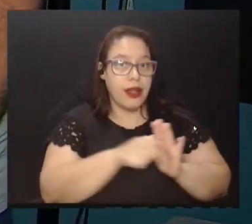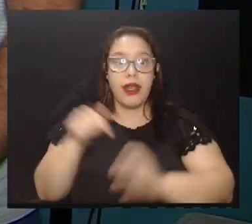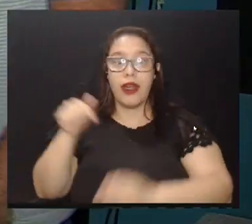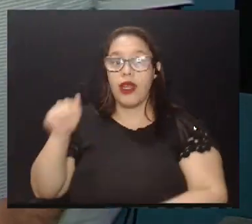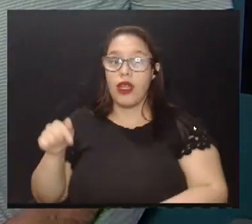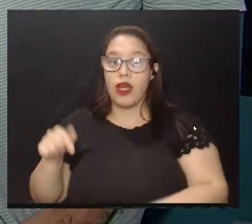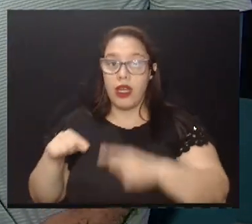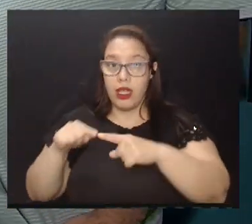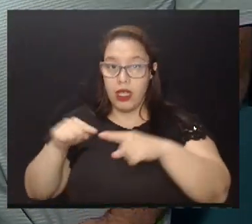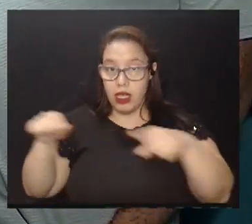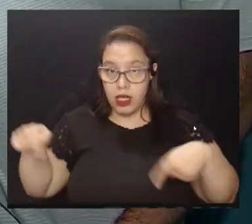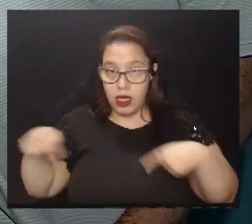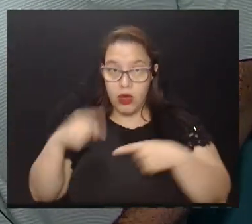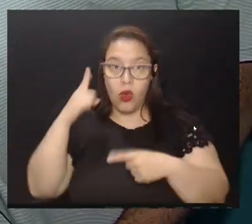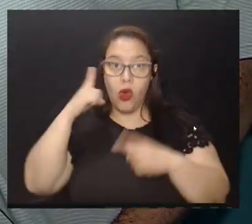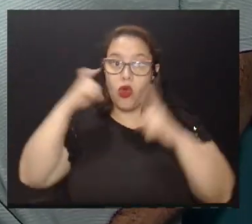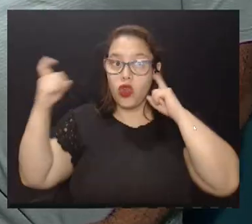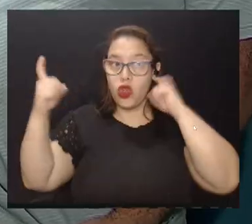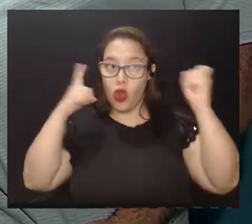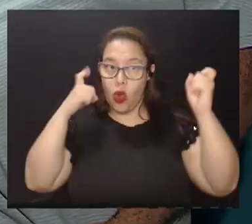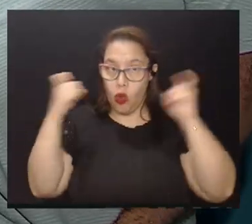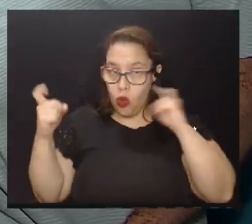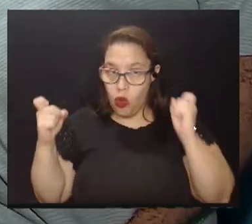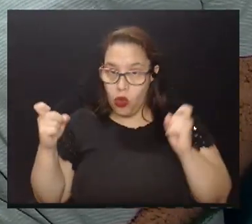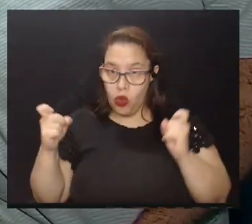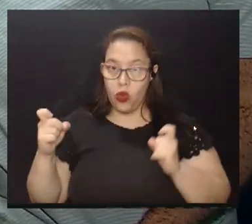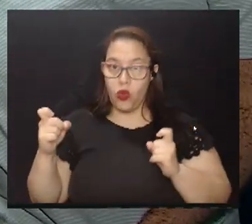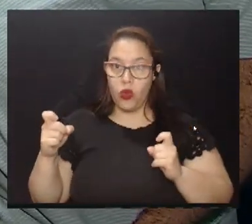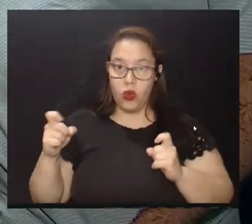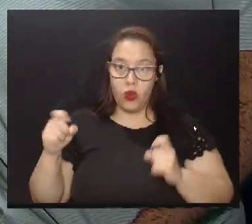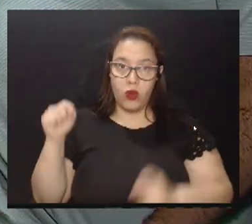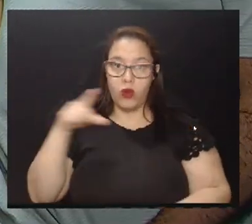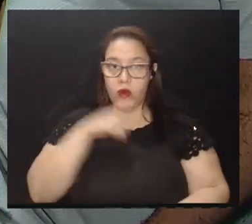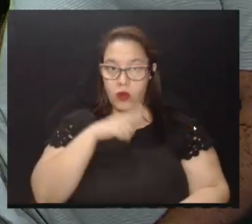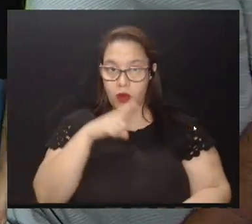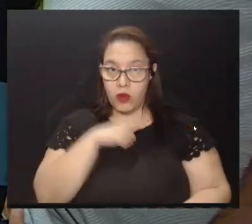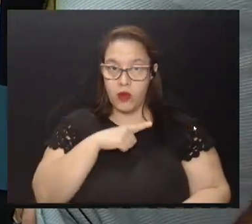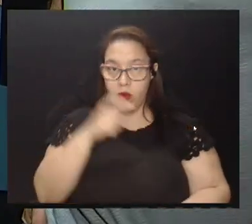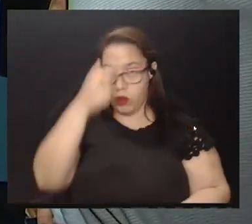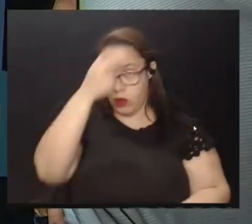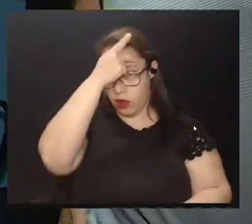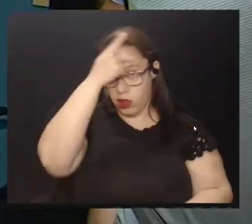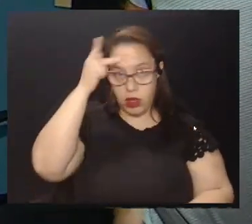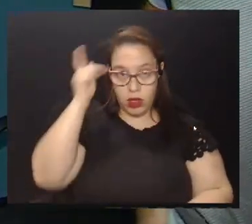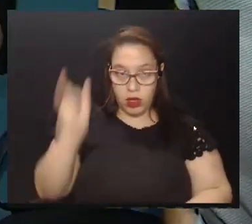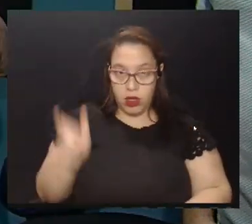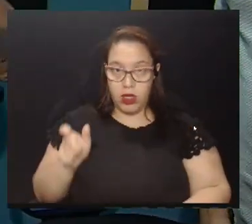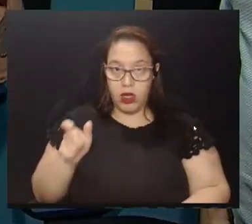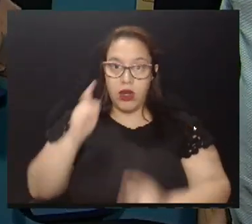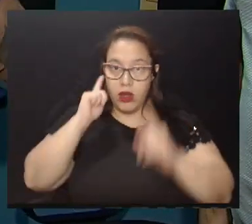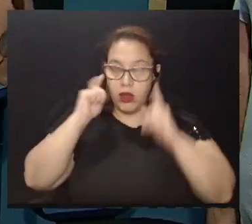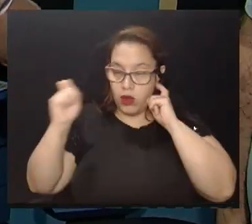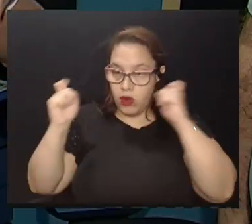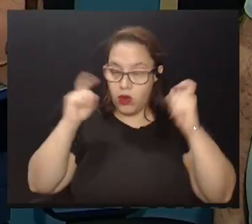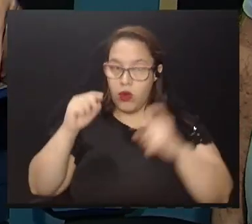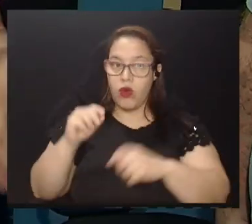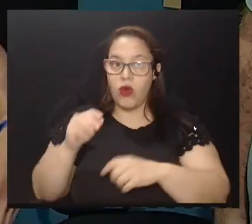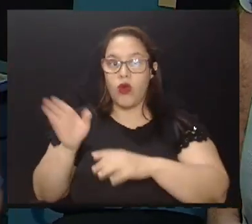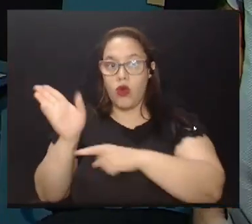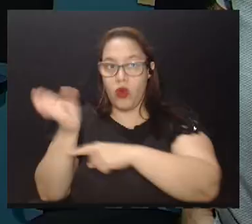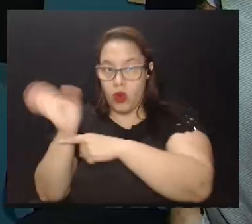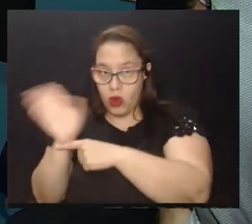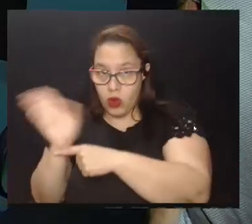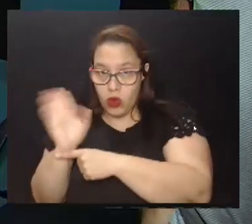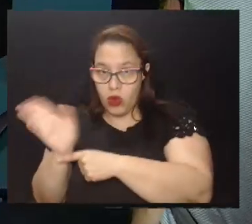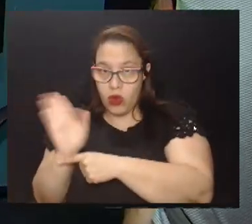som. Aqui a gente tem uma pessoa que faz a mixagem dos filmes, né? O equilíbrio